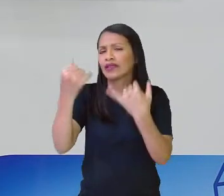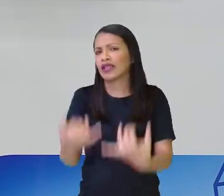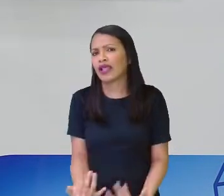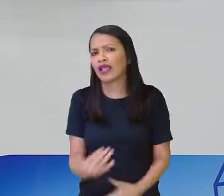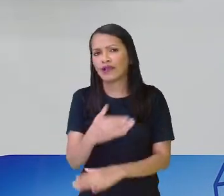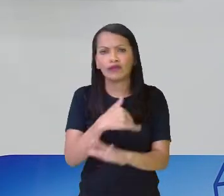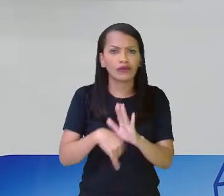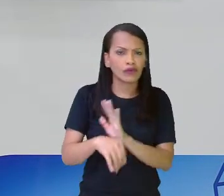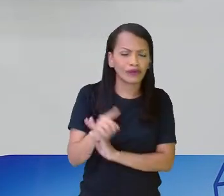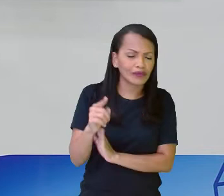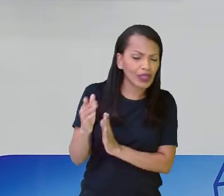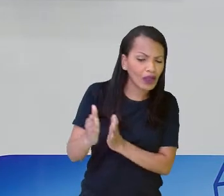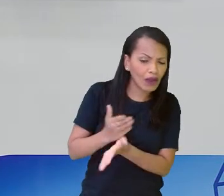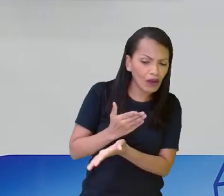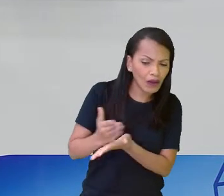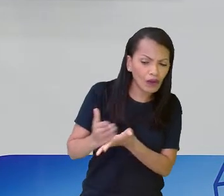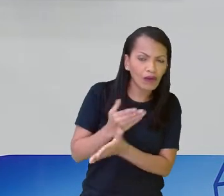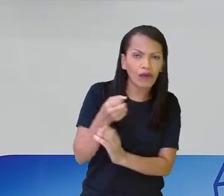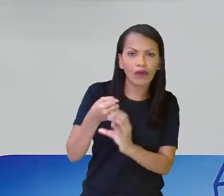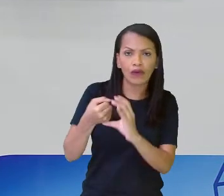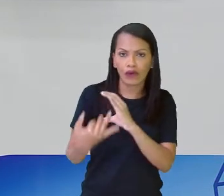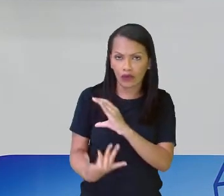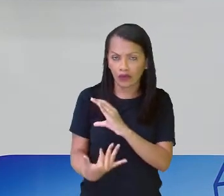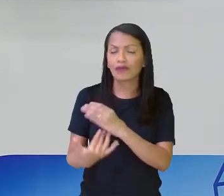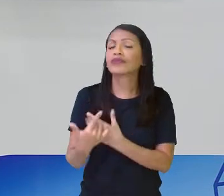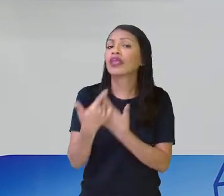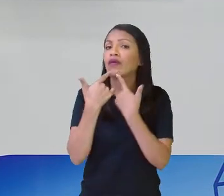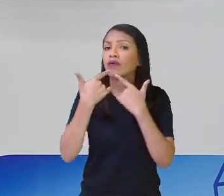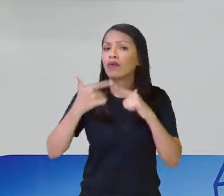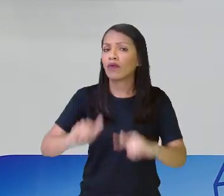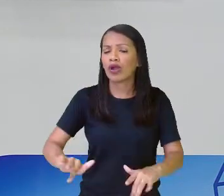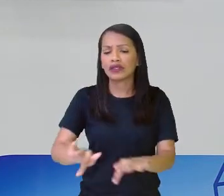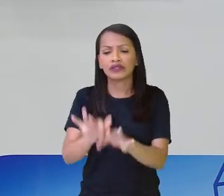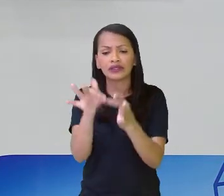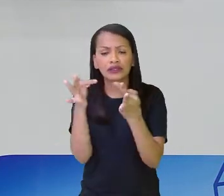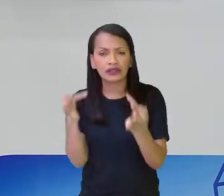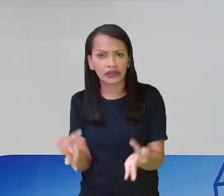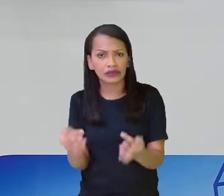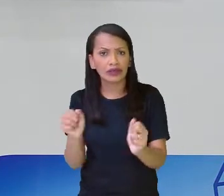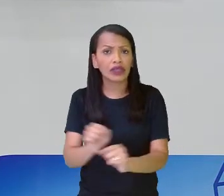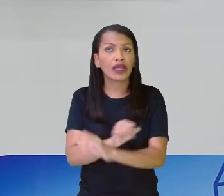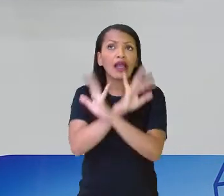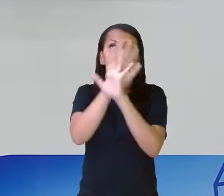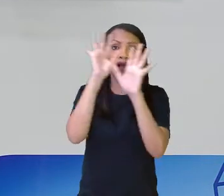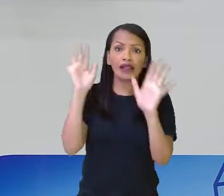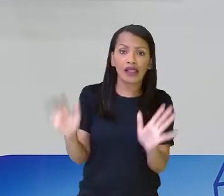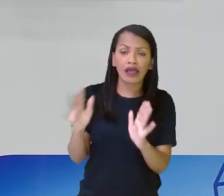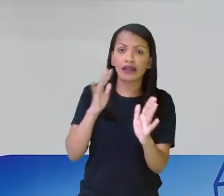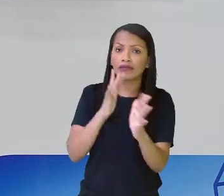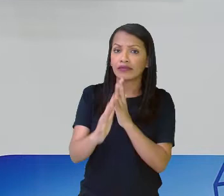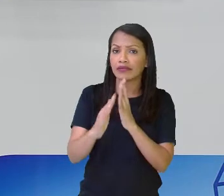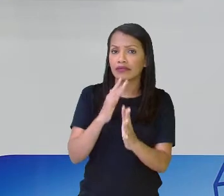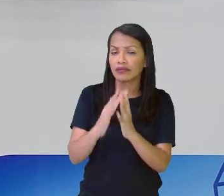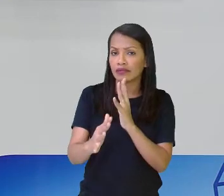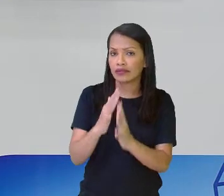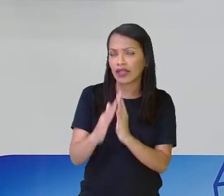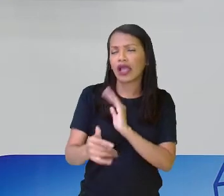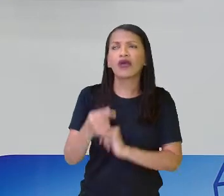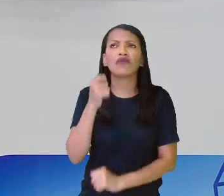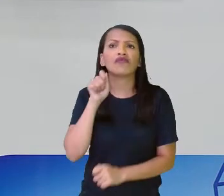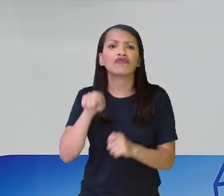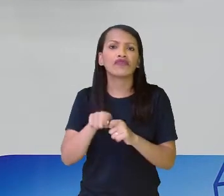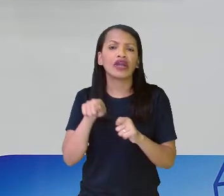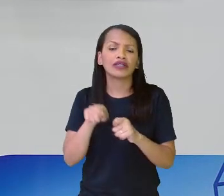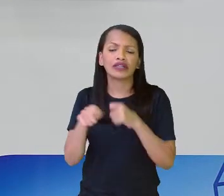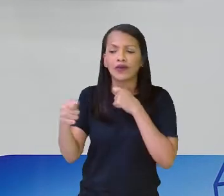algumas características. Joia? Linguagem simples, clara e dinâmica. Eu não vou produzir uma